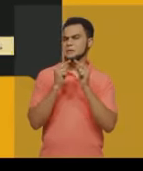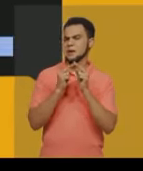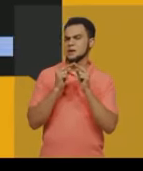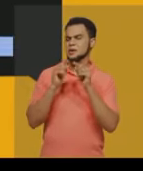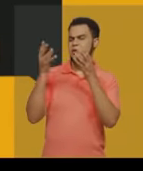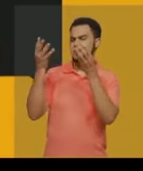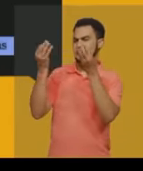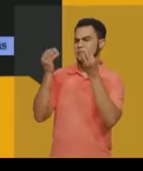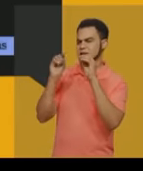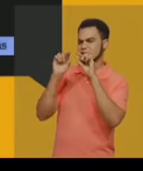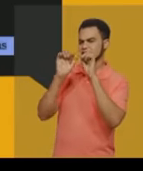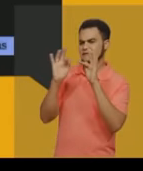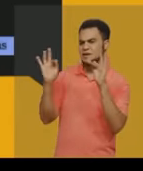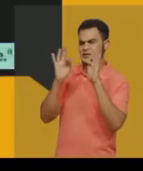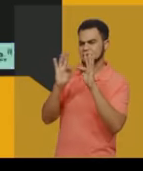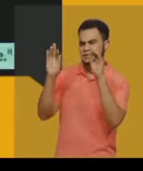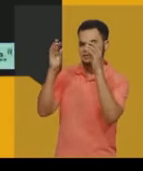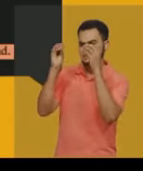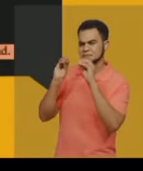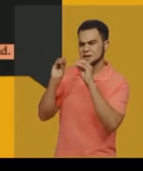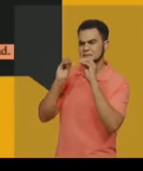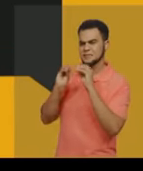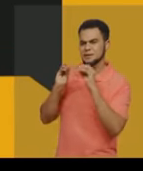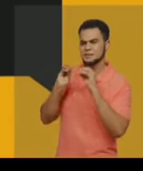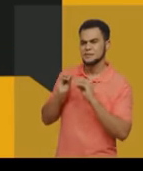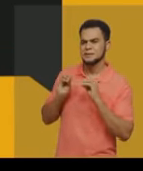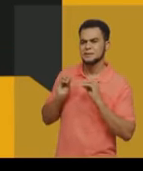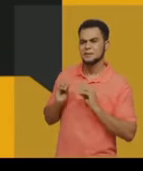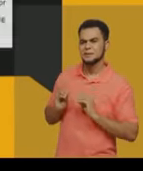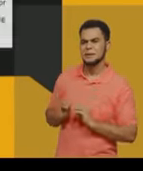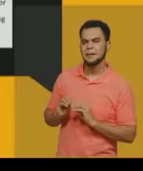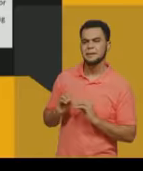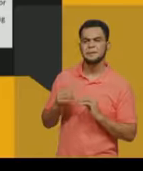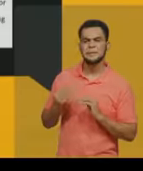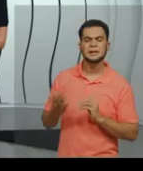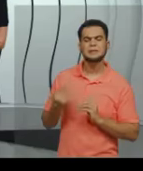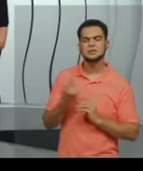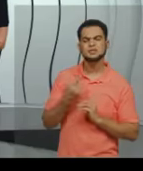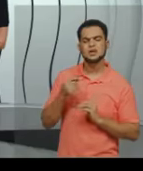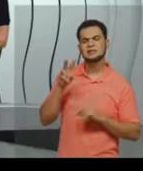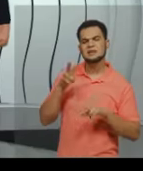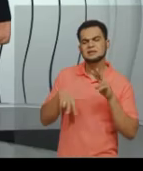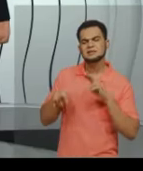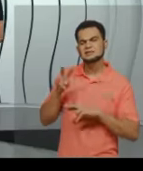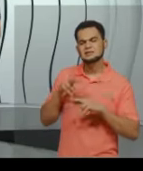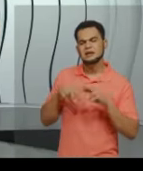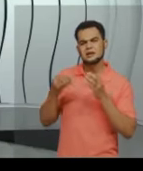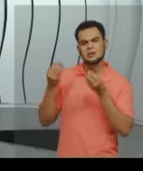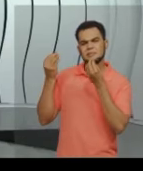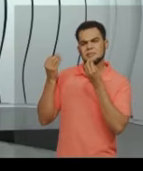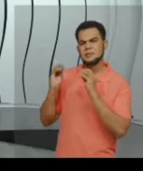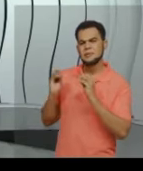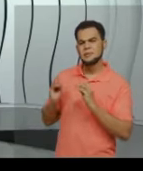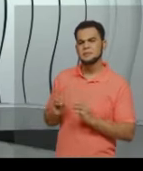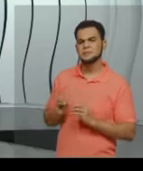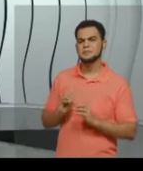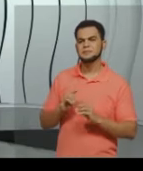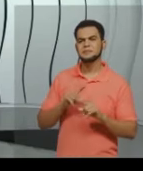por verso para a gente analisar, né? Aí eu peguei também, além